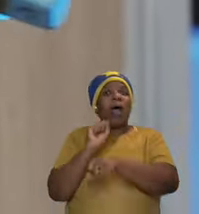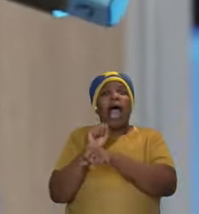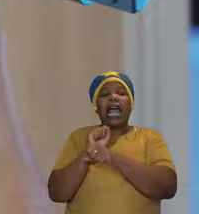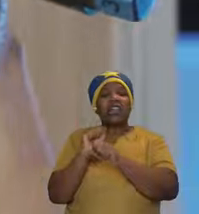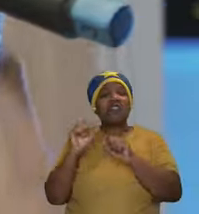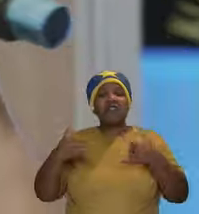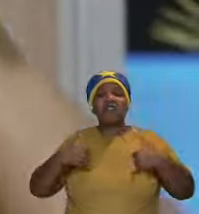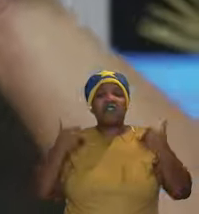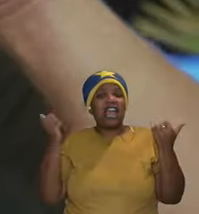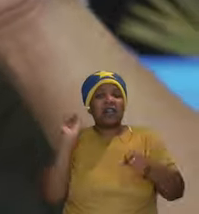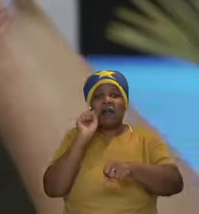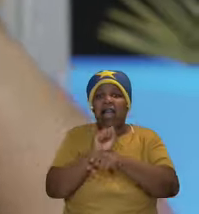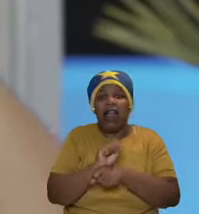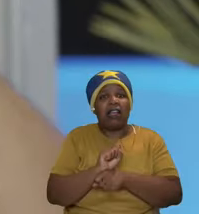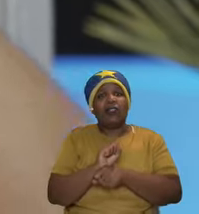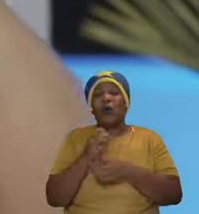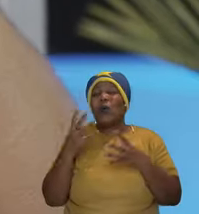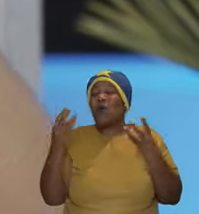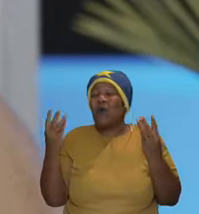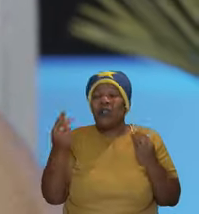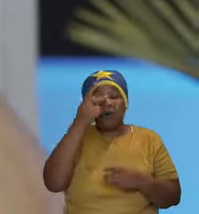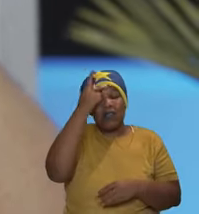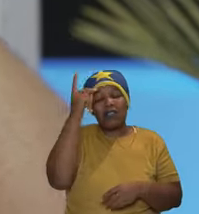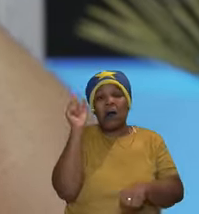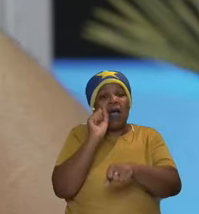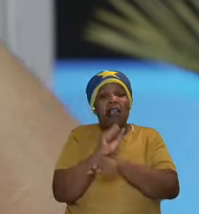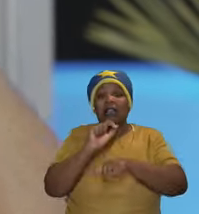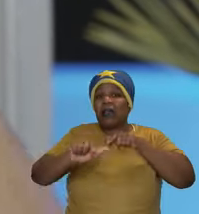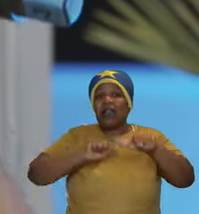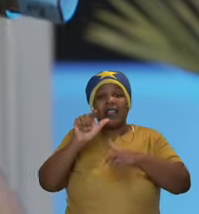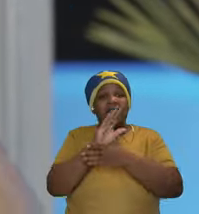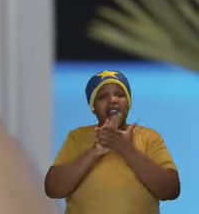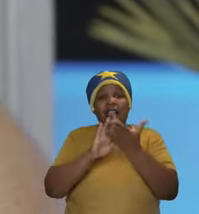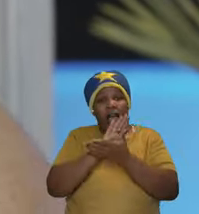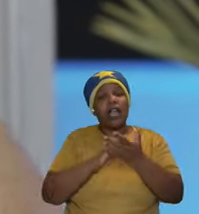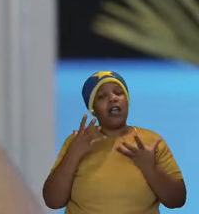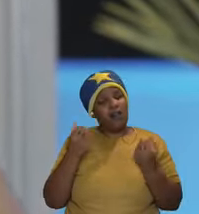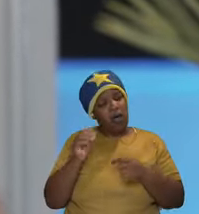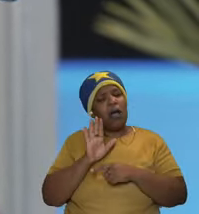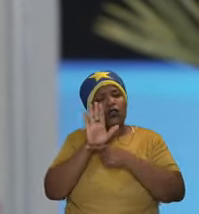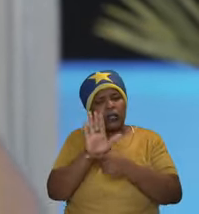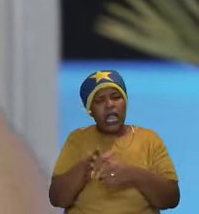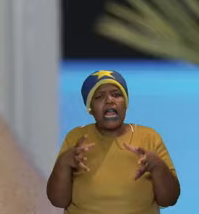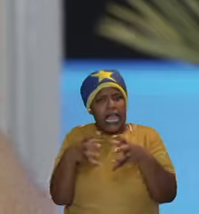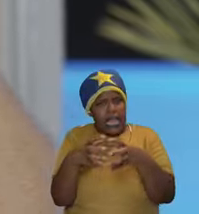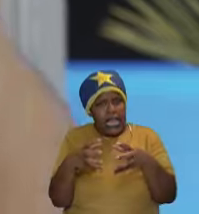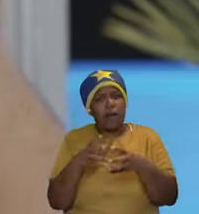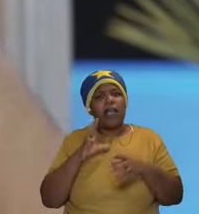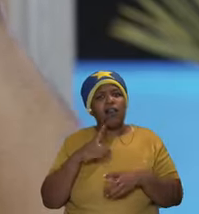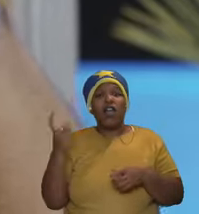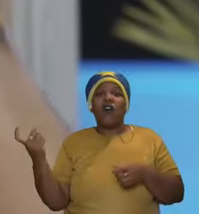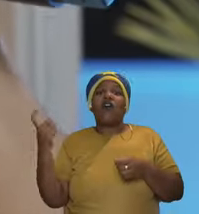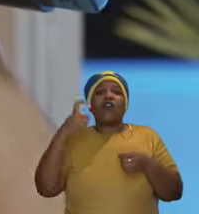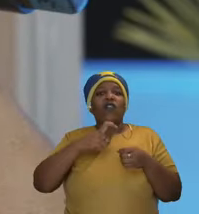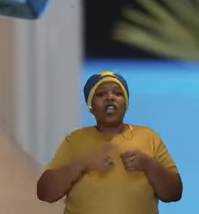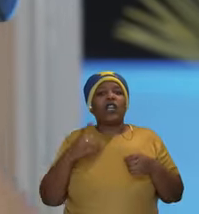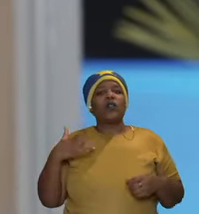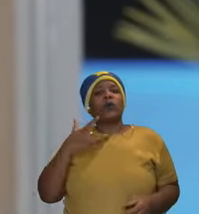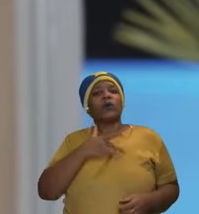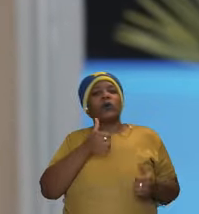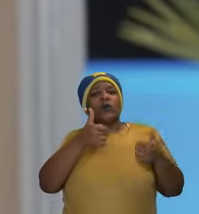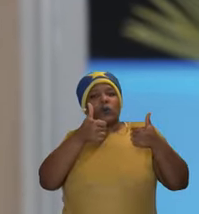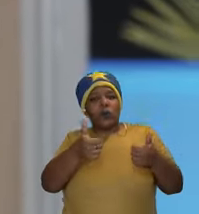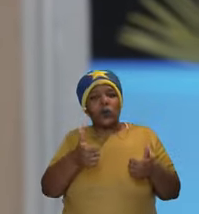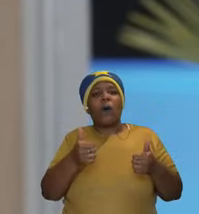tem festa, não tem nada, muita gente parada, mano. Vamos ajudar a nossa equipe, vamos ajudar a nossa rapaziada, pra quando voltar tá todo mundo são, todo